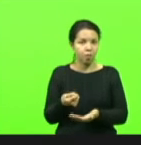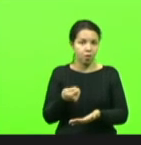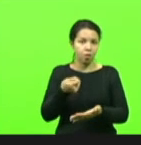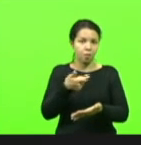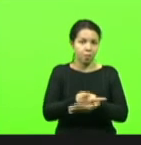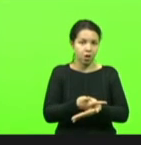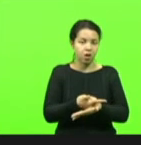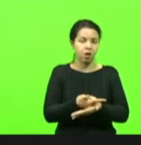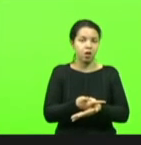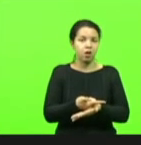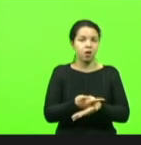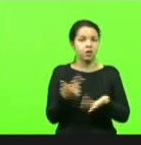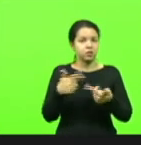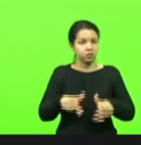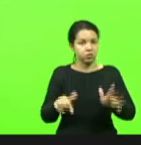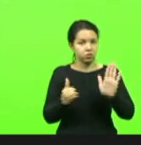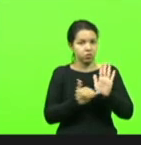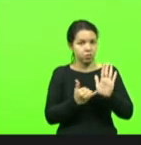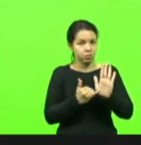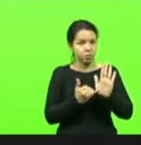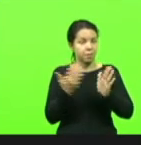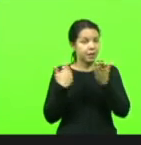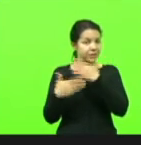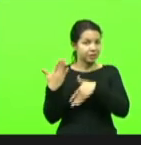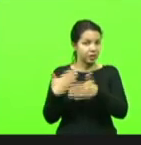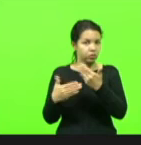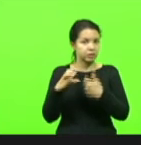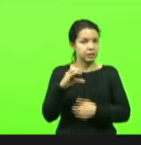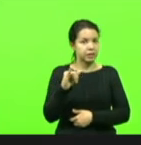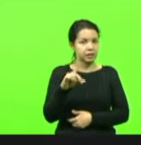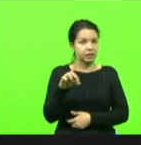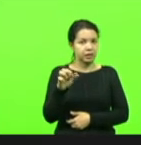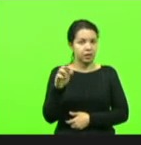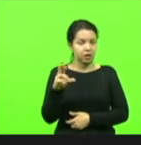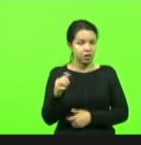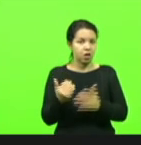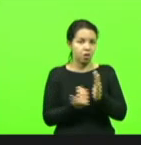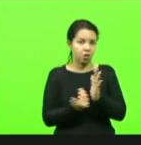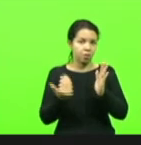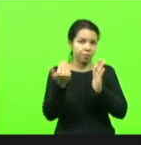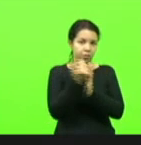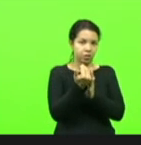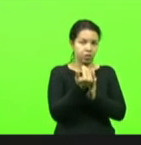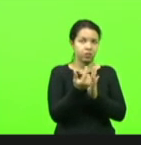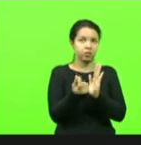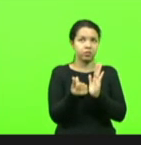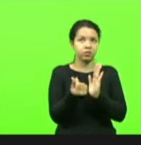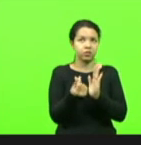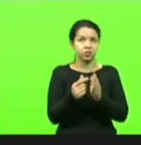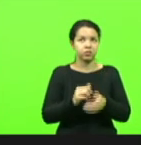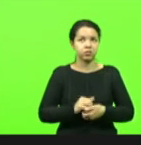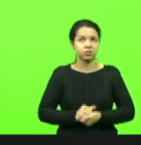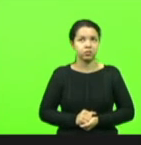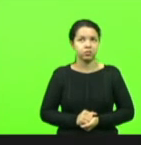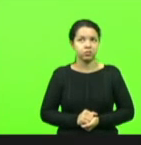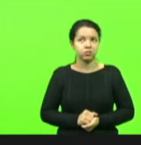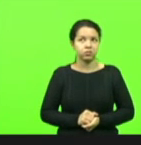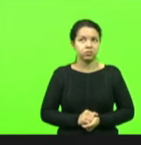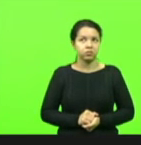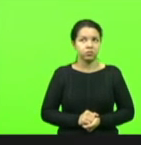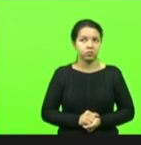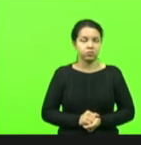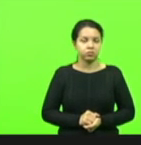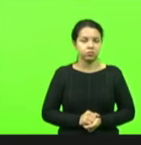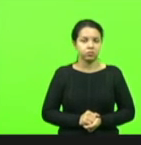isenção de impostos mas era por cilindrada quando a gente está extrapolando porque aumentando os valores ajuda eu